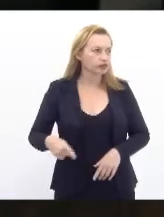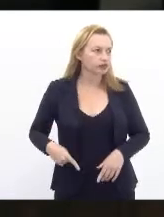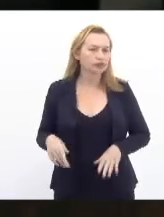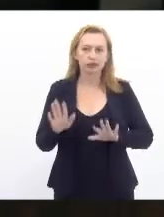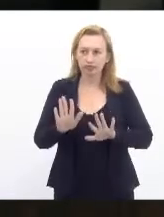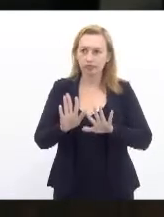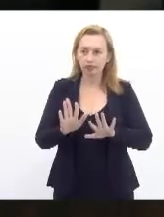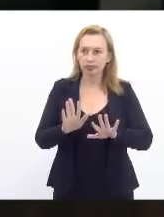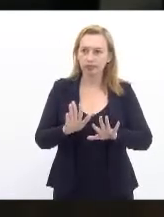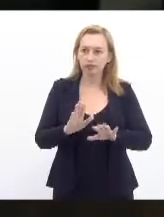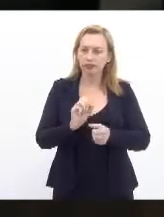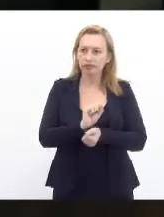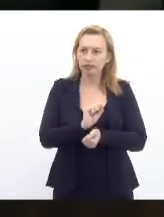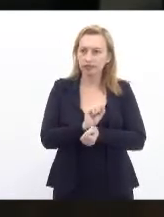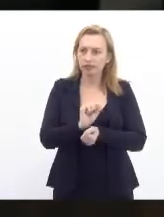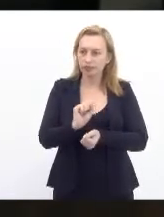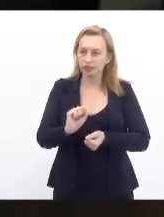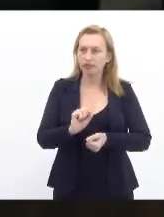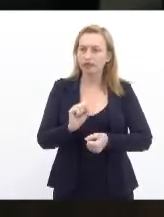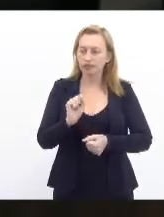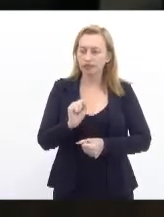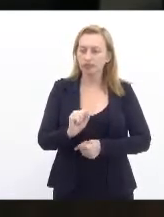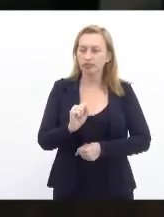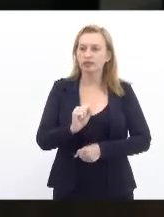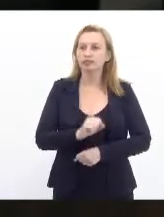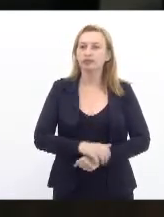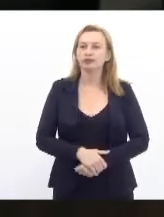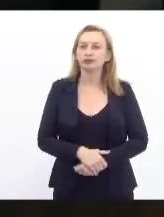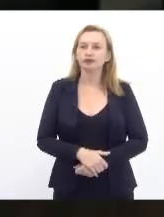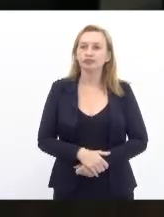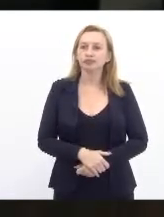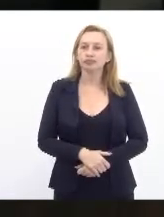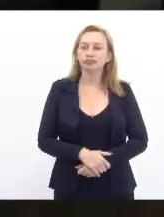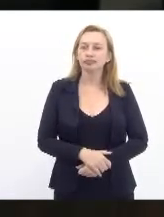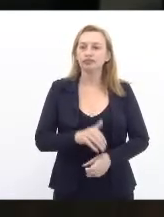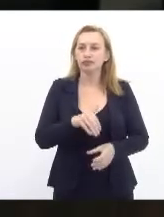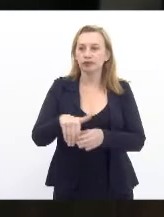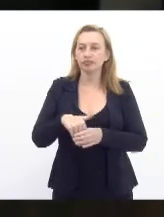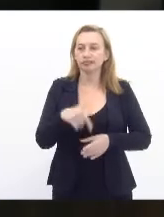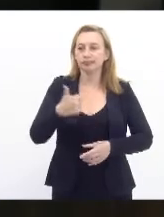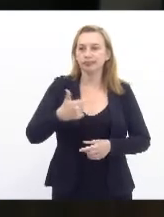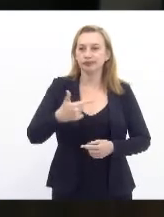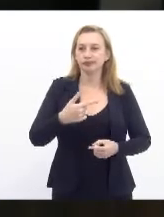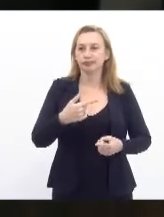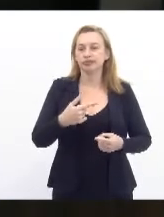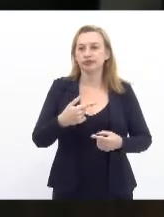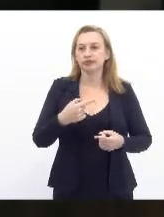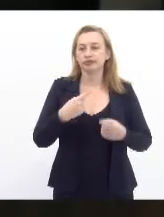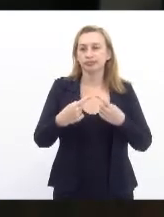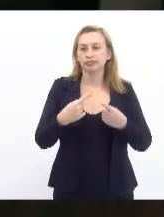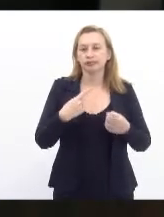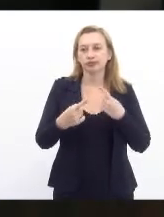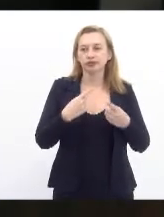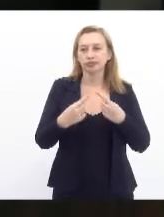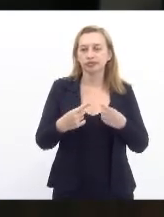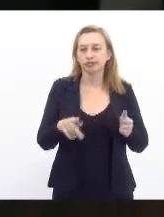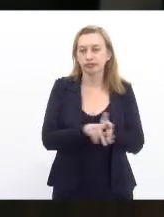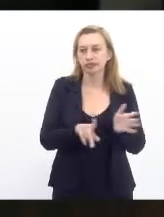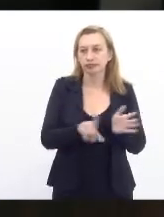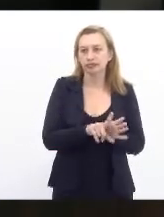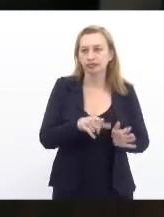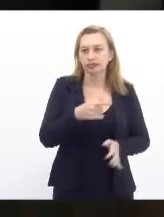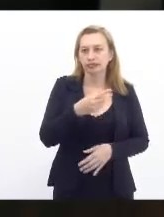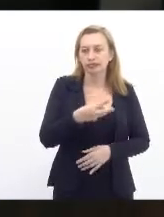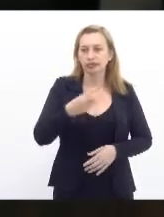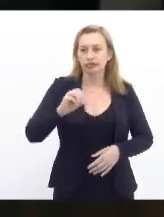43 minutos. Não, final, isso é uma pauta grande aí. Pode ser. Em votação, em segunda discussão, projeto de lei 388/2019, de autoria do